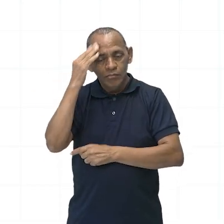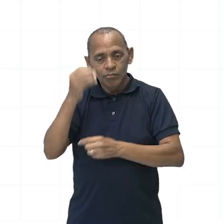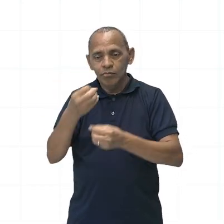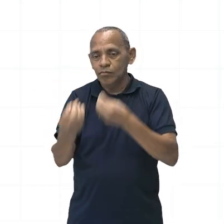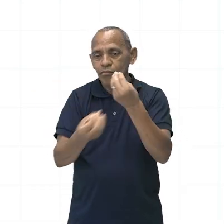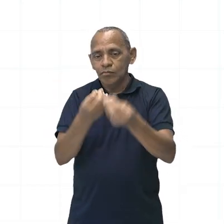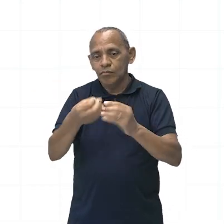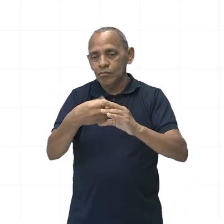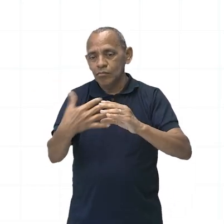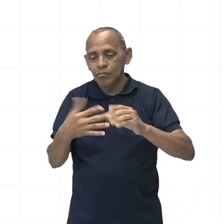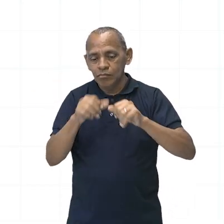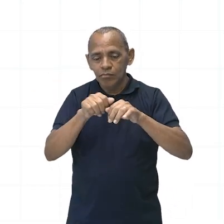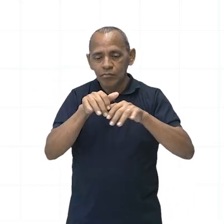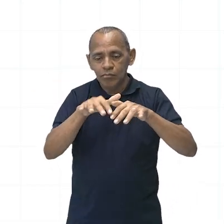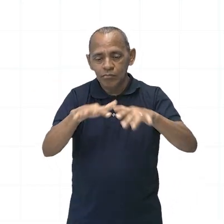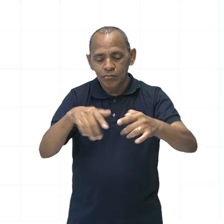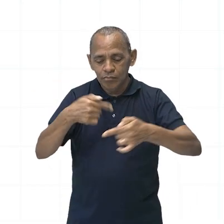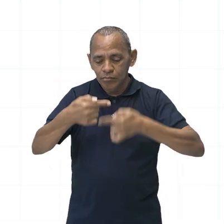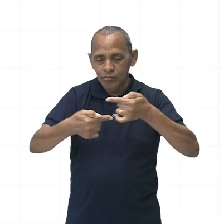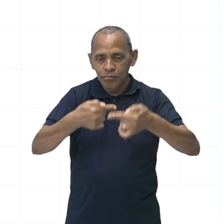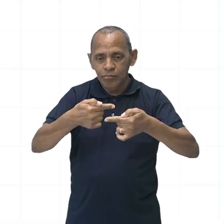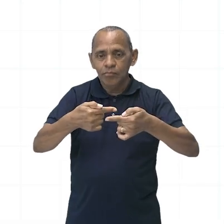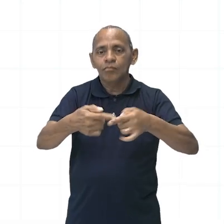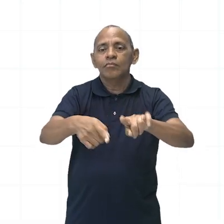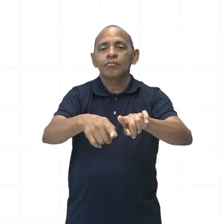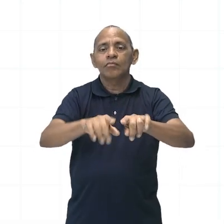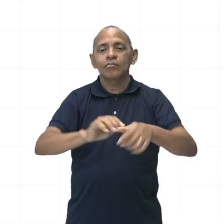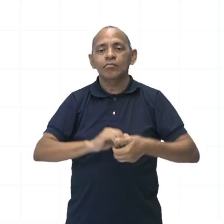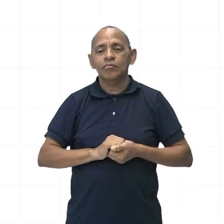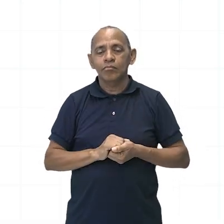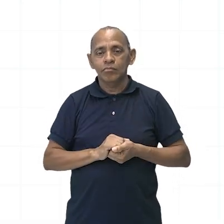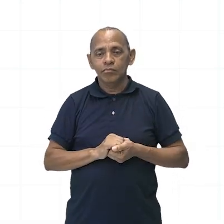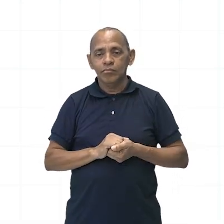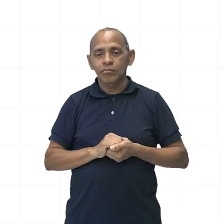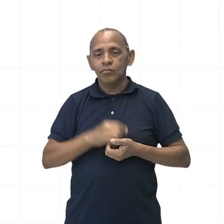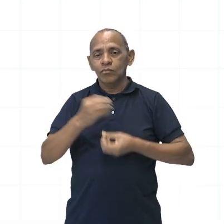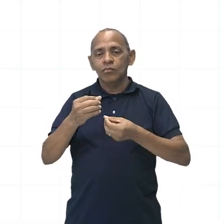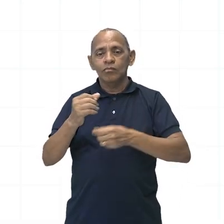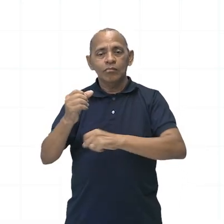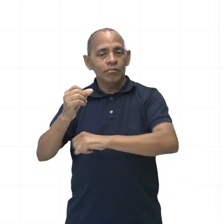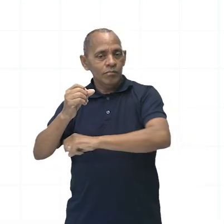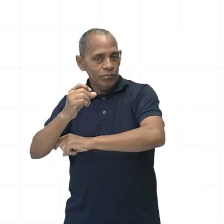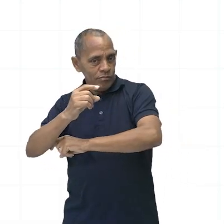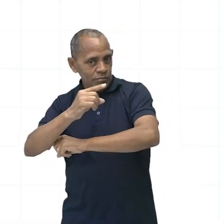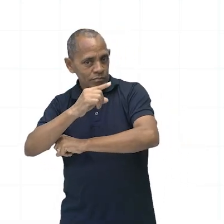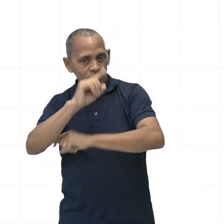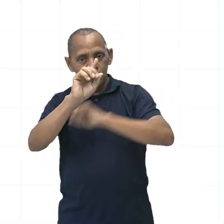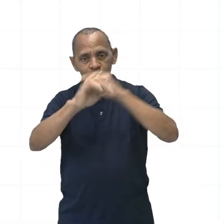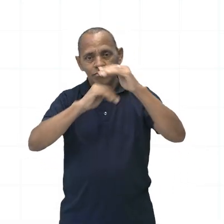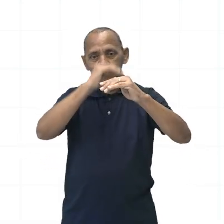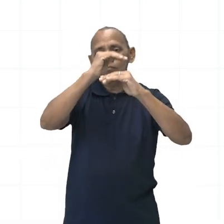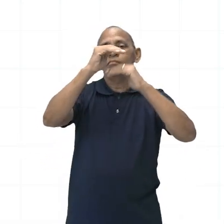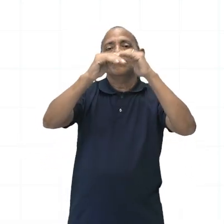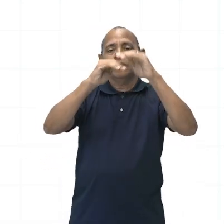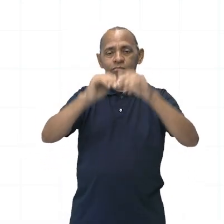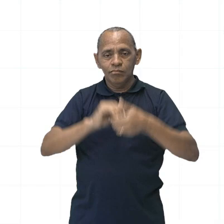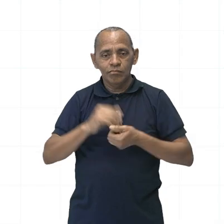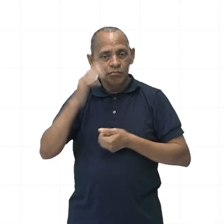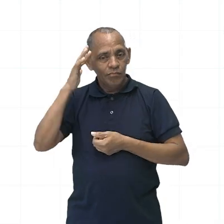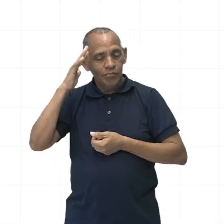são transmitidas de uma geração para a outra e como a evolução vai acontecendo ao longo do tempo, pois